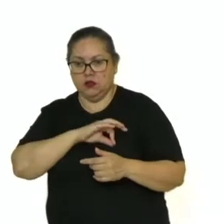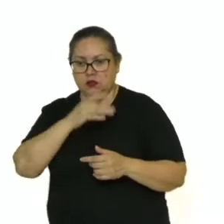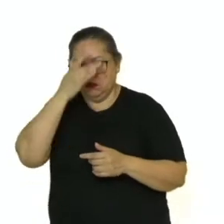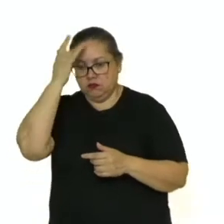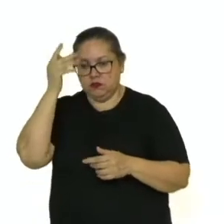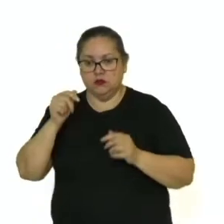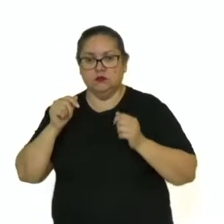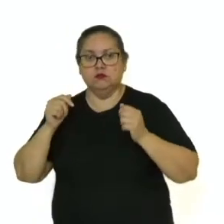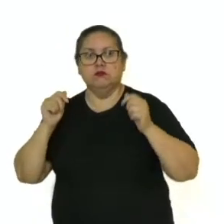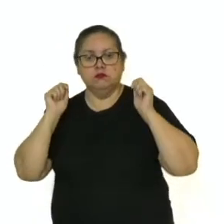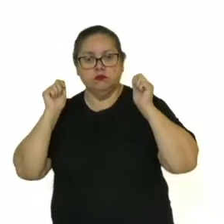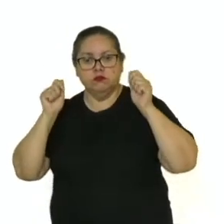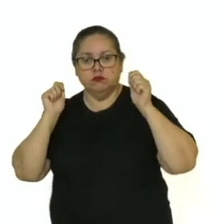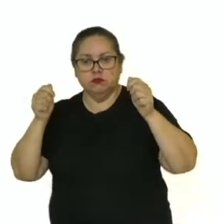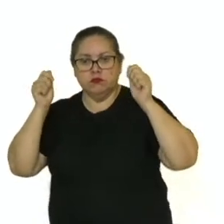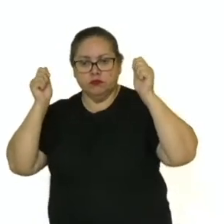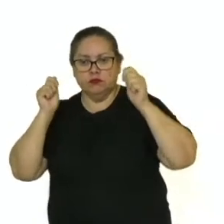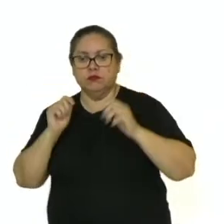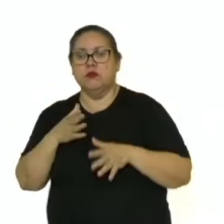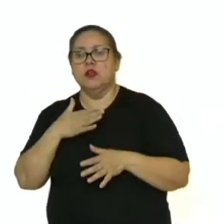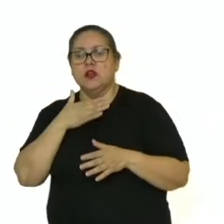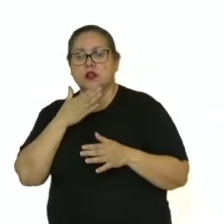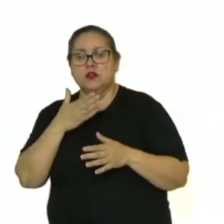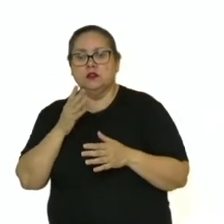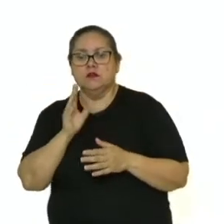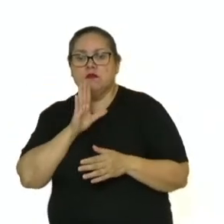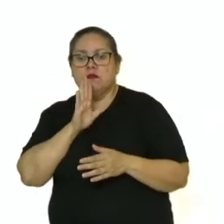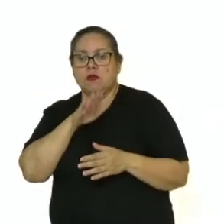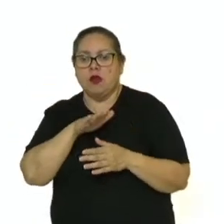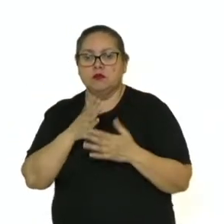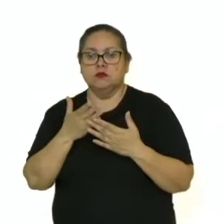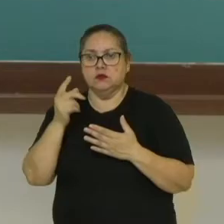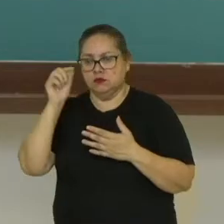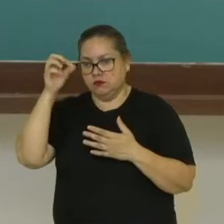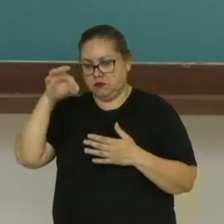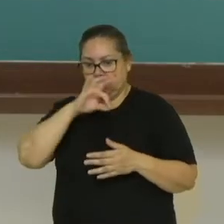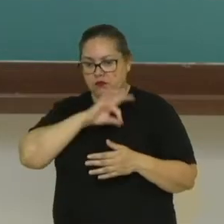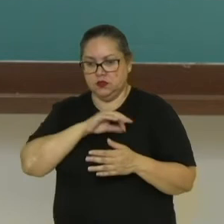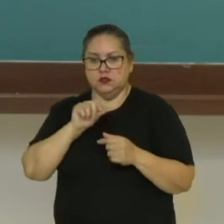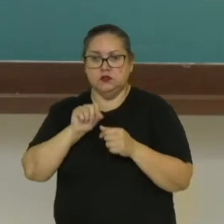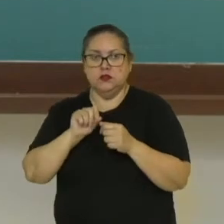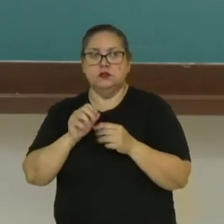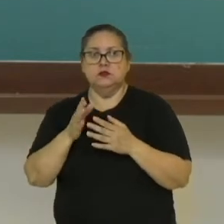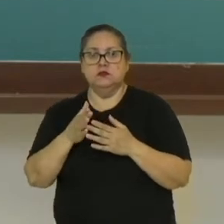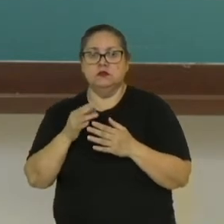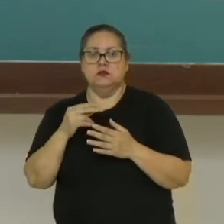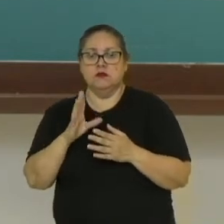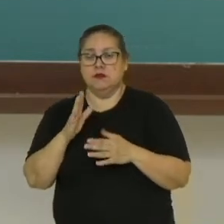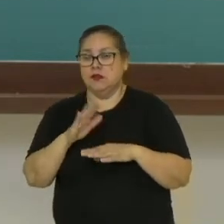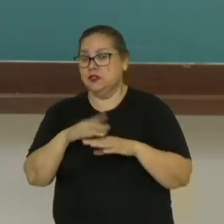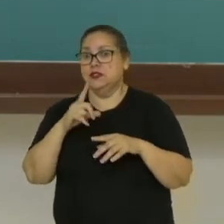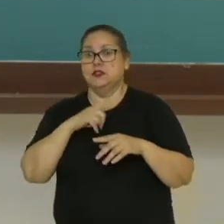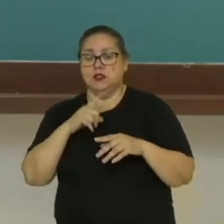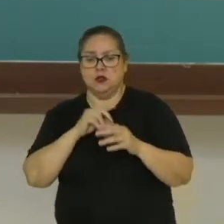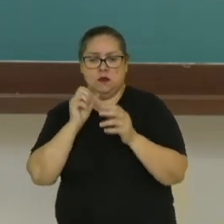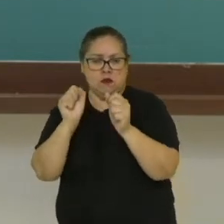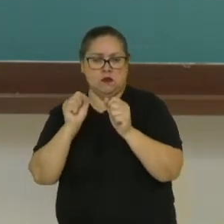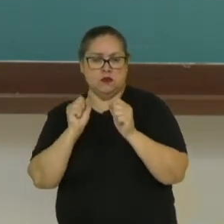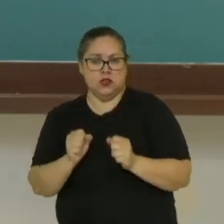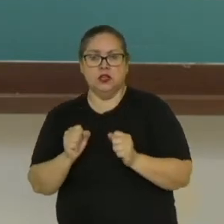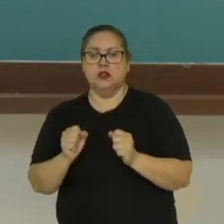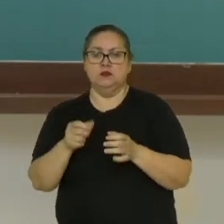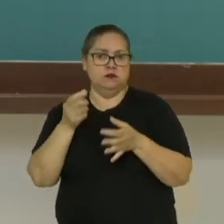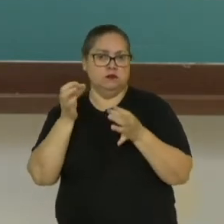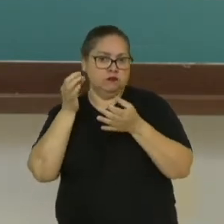contesta atos de violência policial e abordagens arbitrárias. Então, por mais que haja esse poder